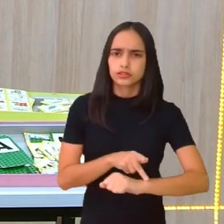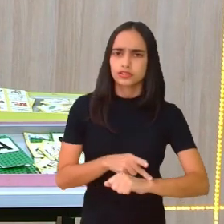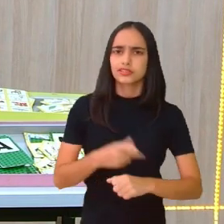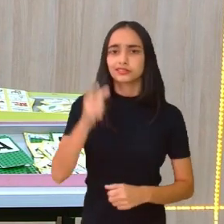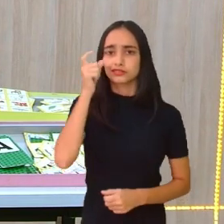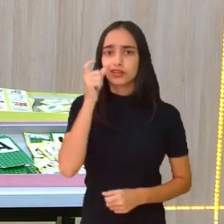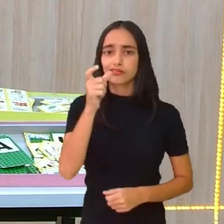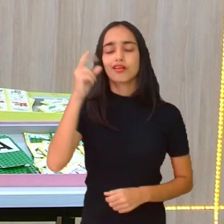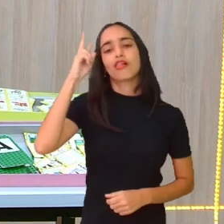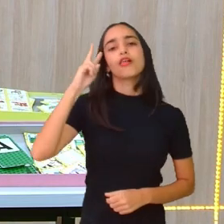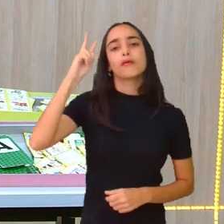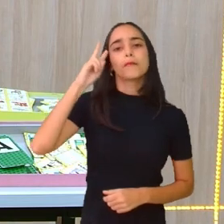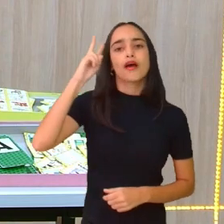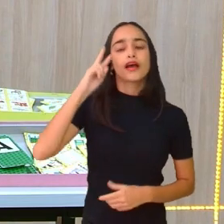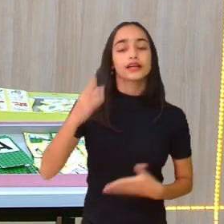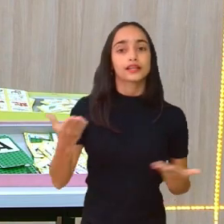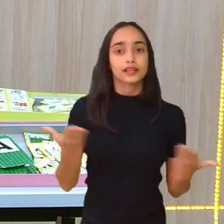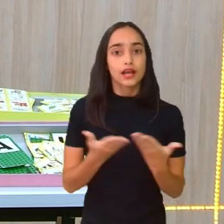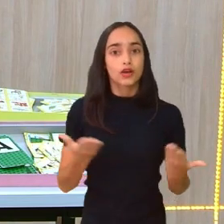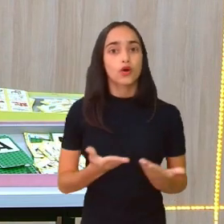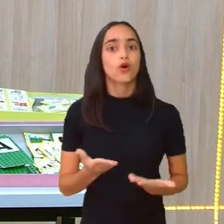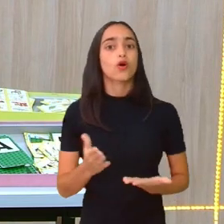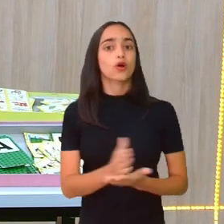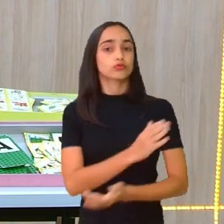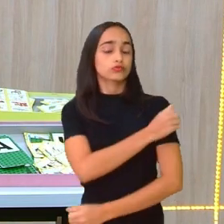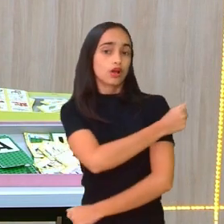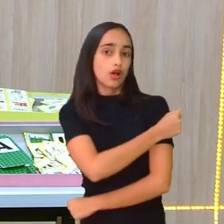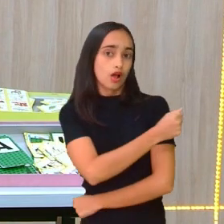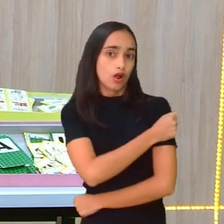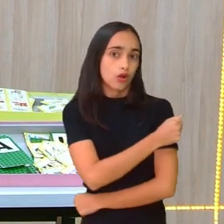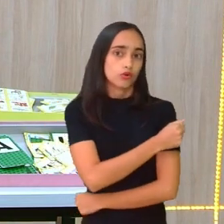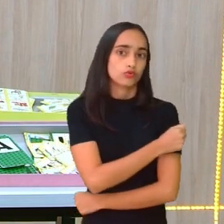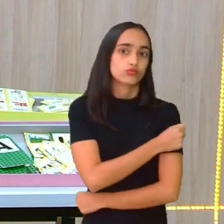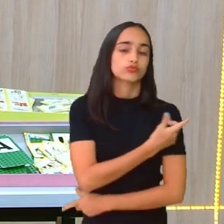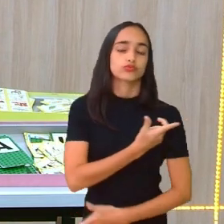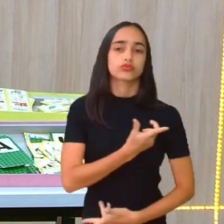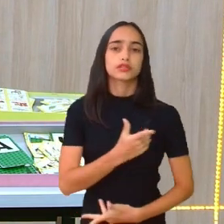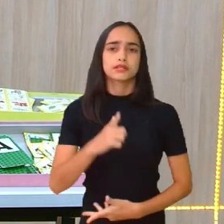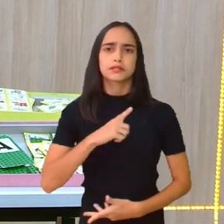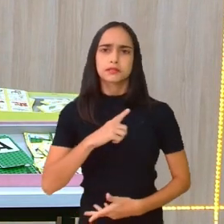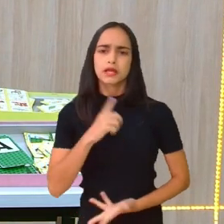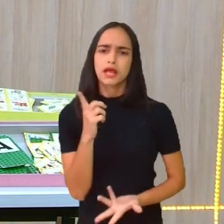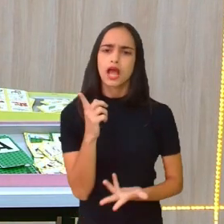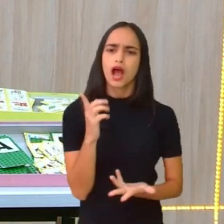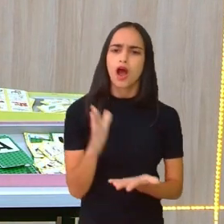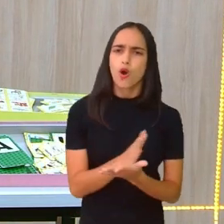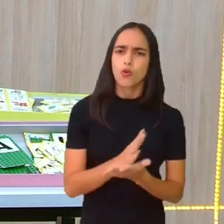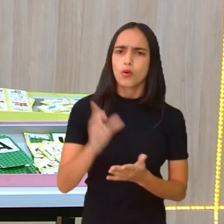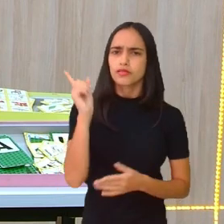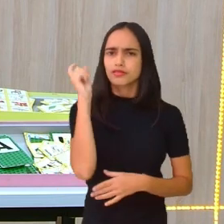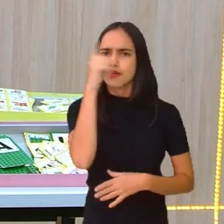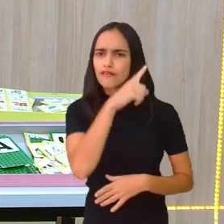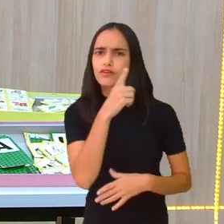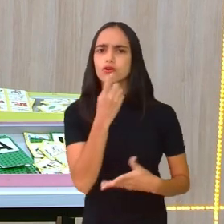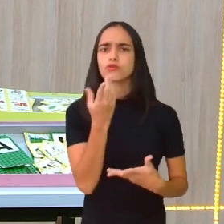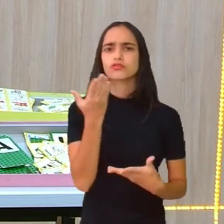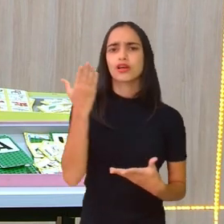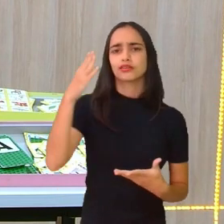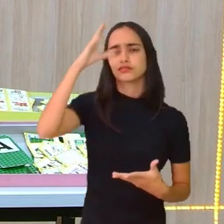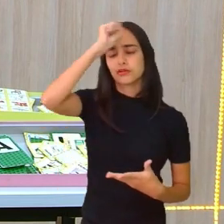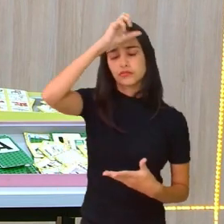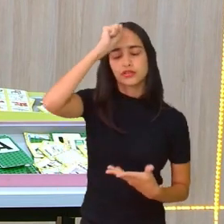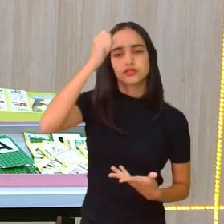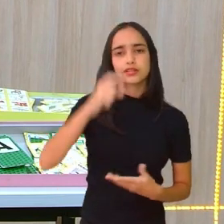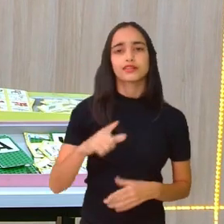que agora os estudantes com dislexia, com transtorno de aprendizagem, eles são público-alvo também, né,